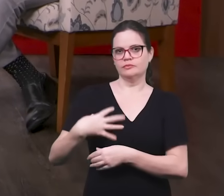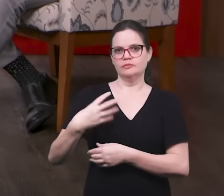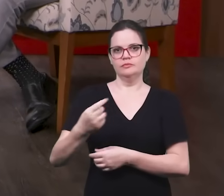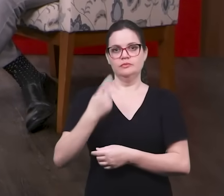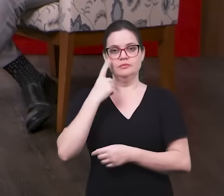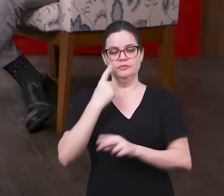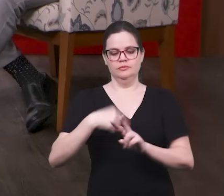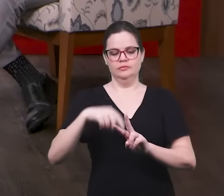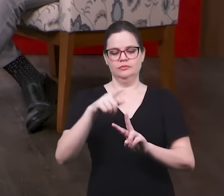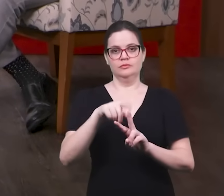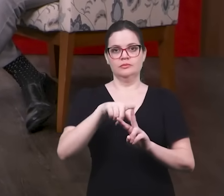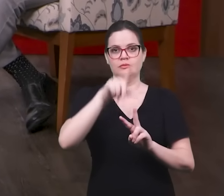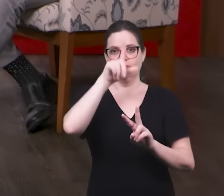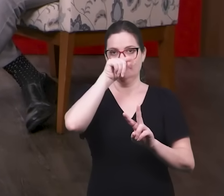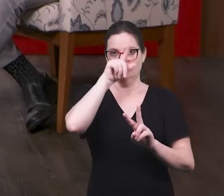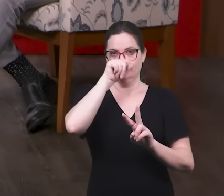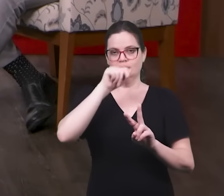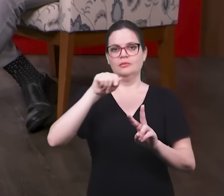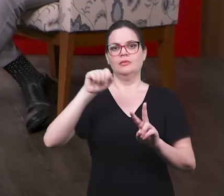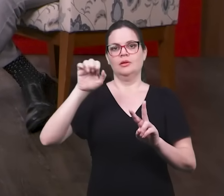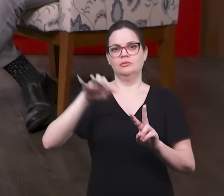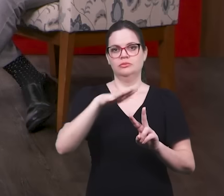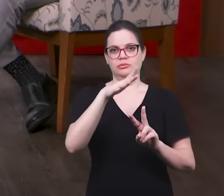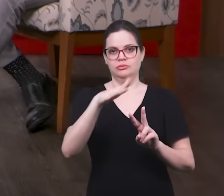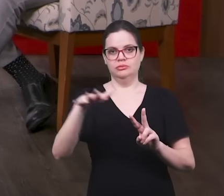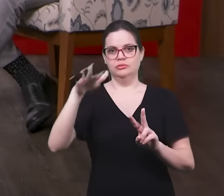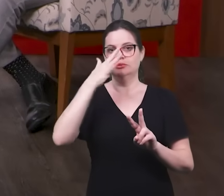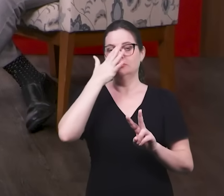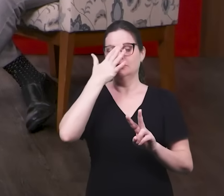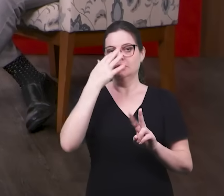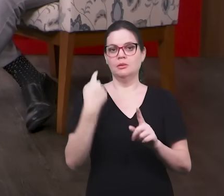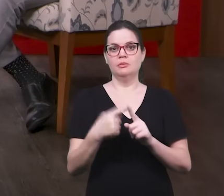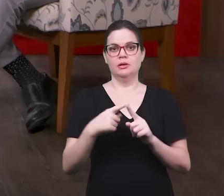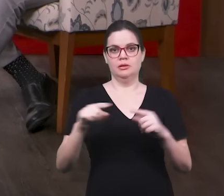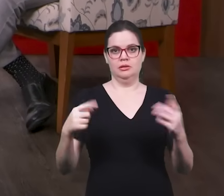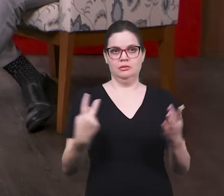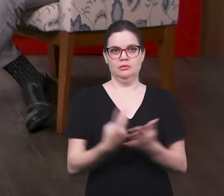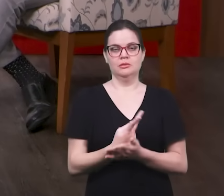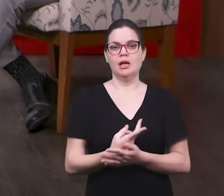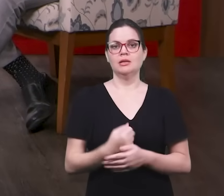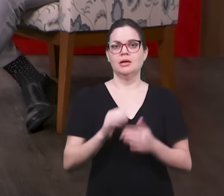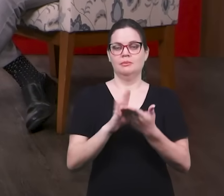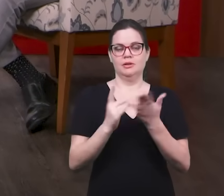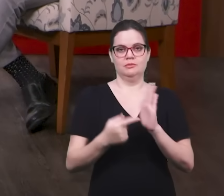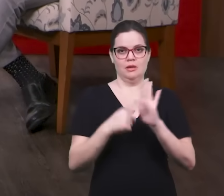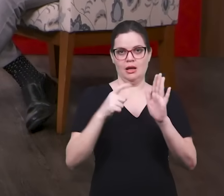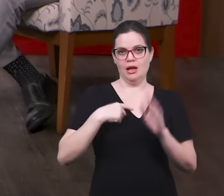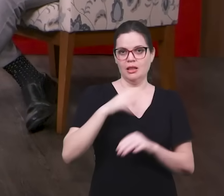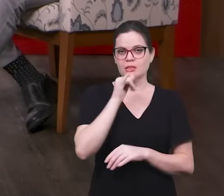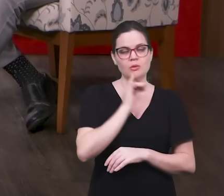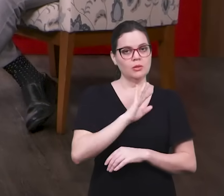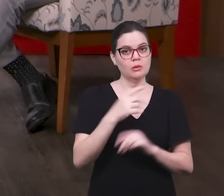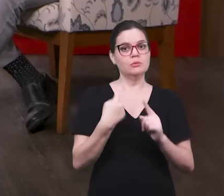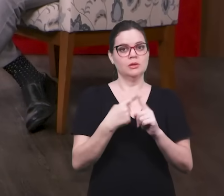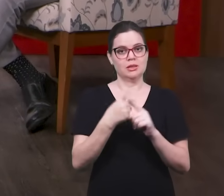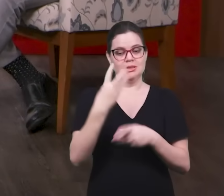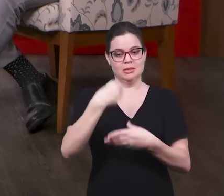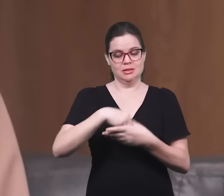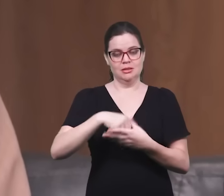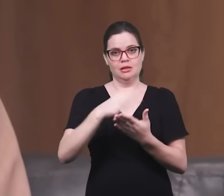né? Que a Bíblia reforça isso, né? E nada que está na palavra é por acaso, é porque de